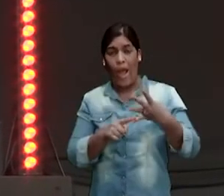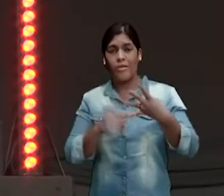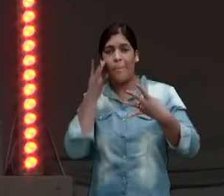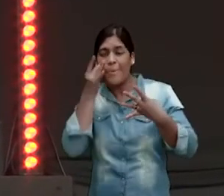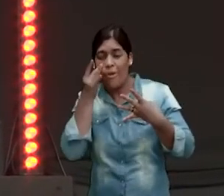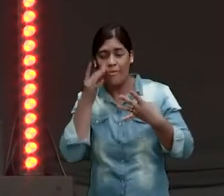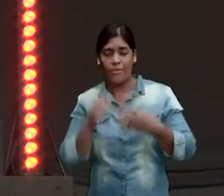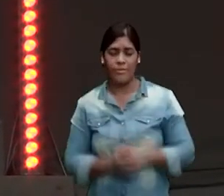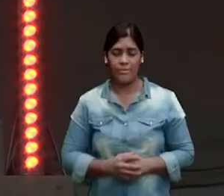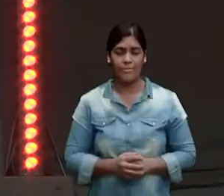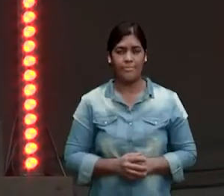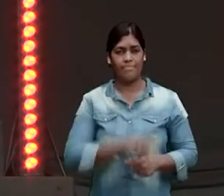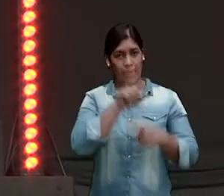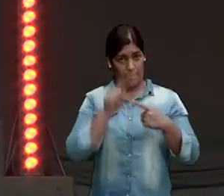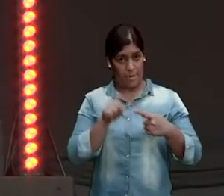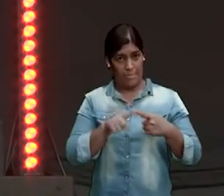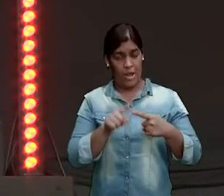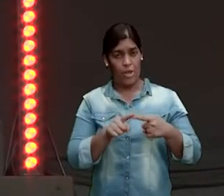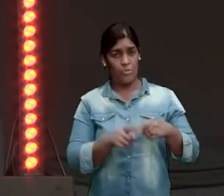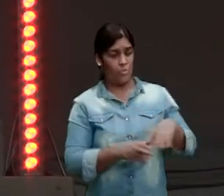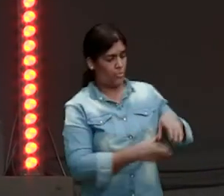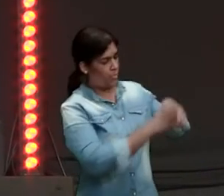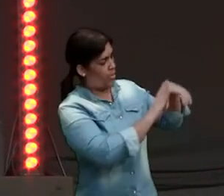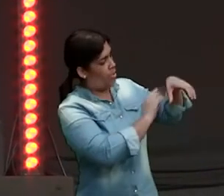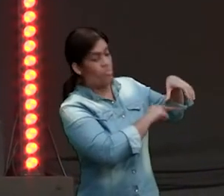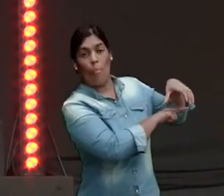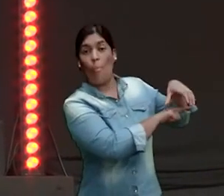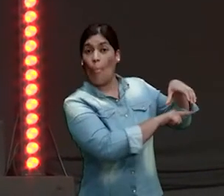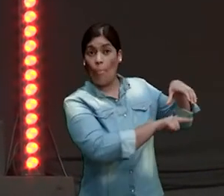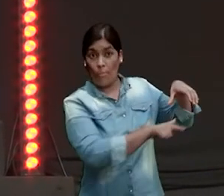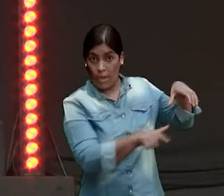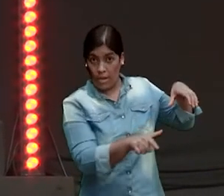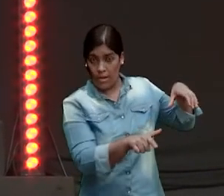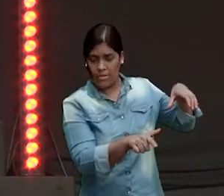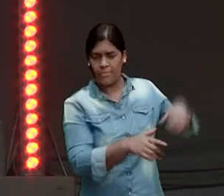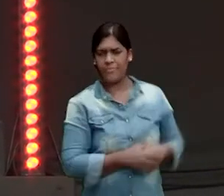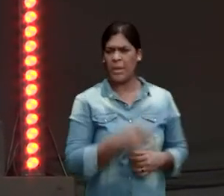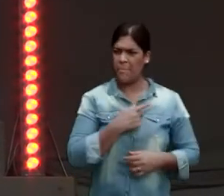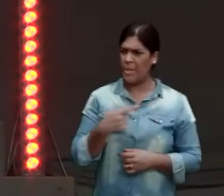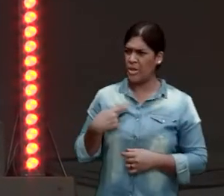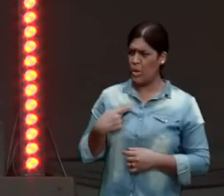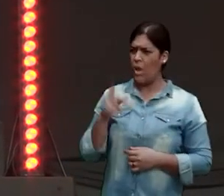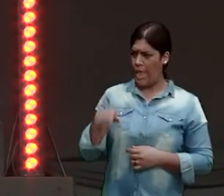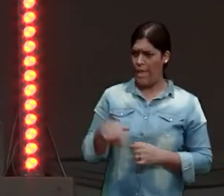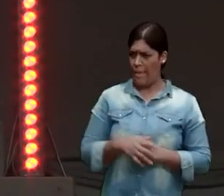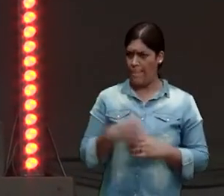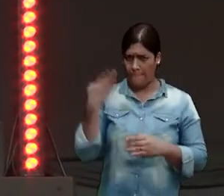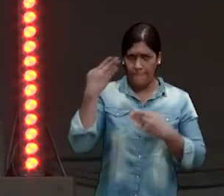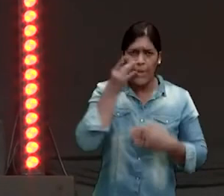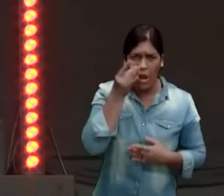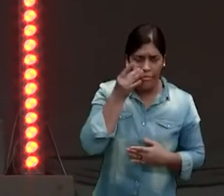primeiro o túmulo estava vazio oi oi pastor isso é prova muita